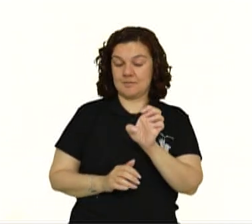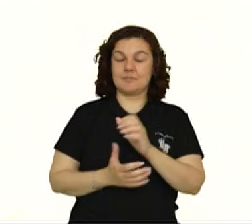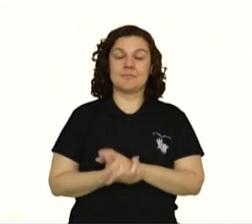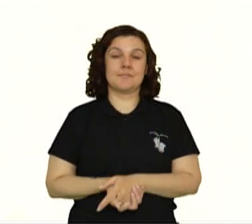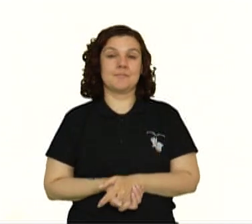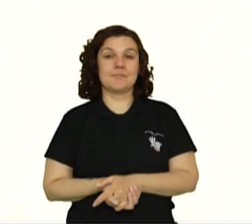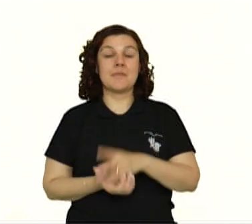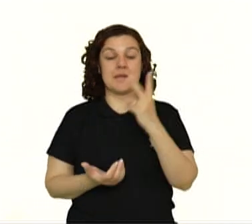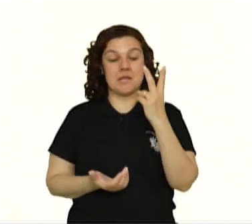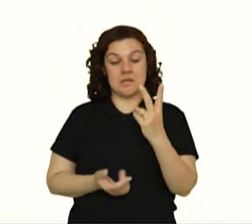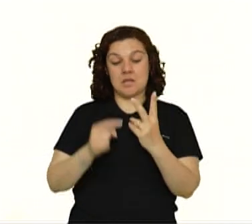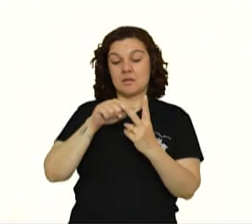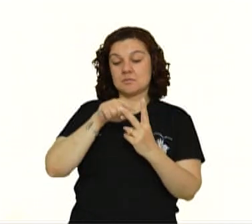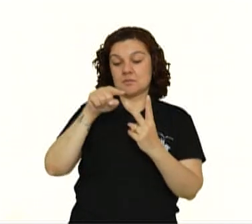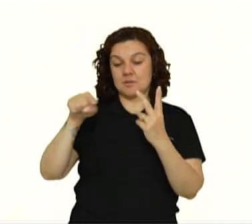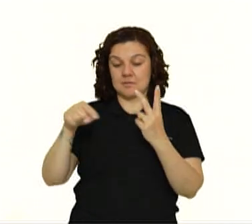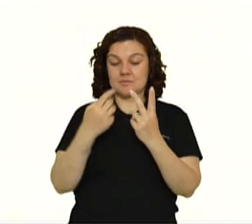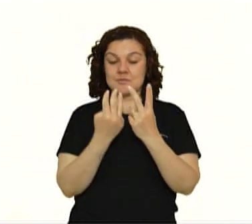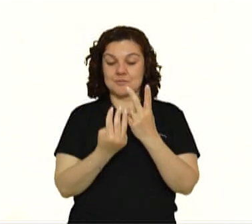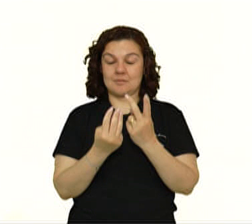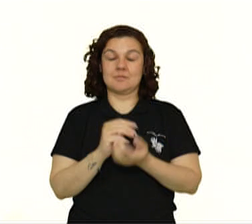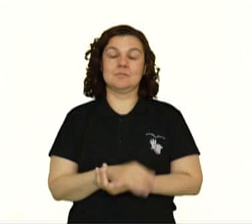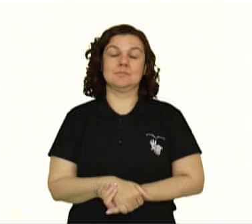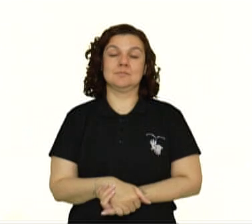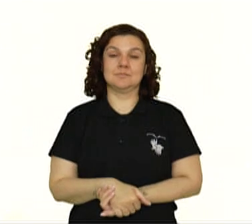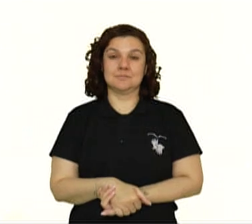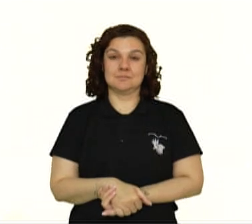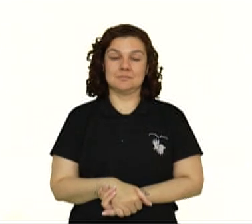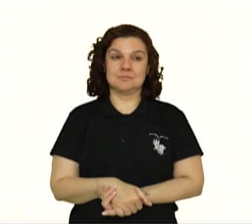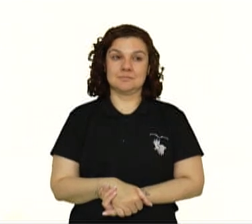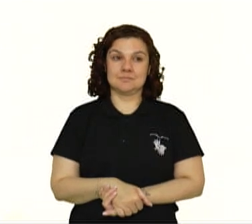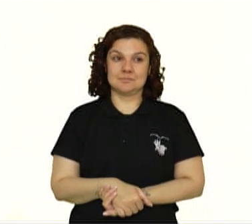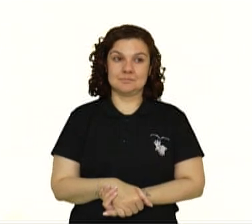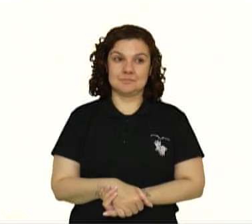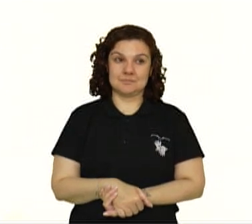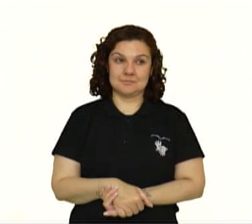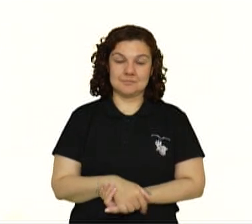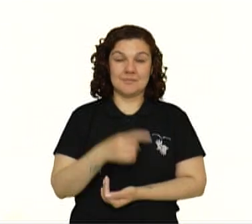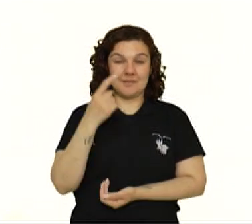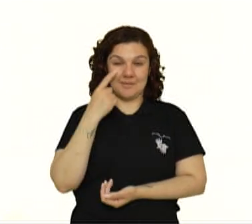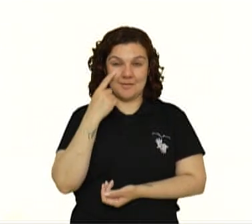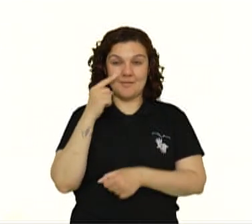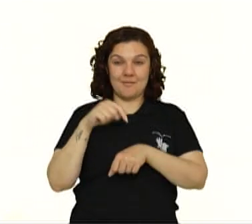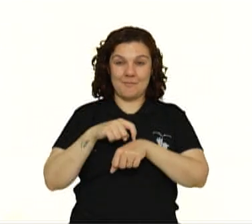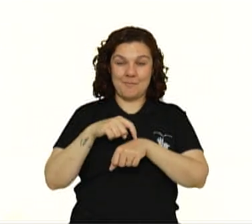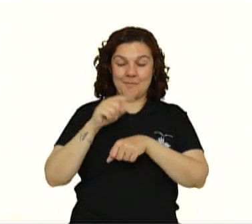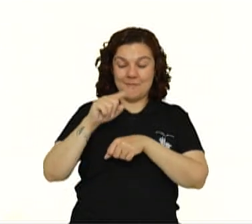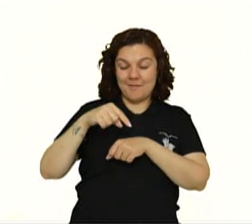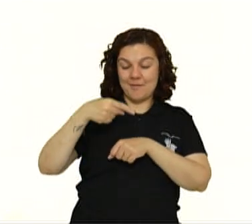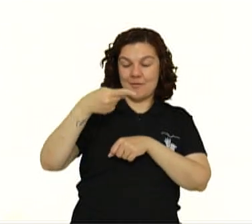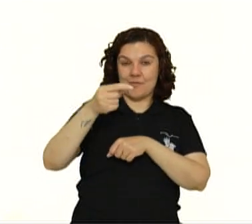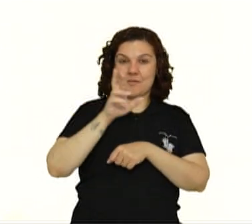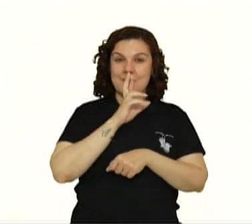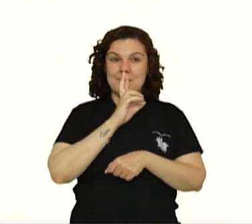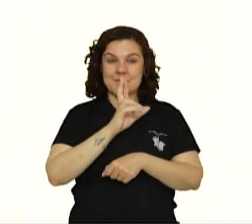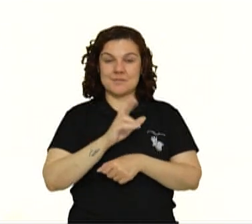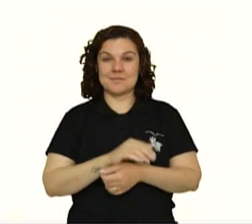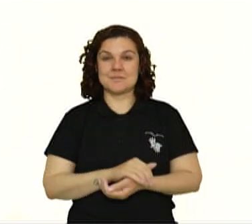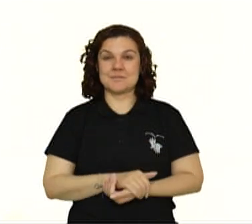E, 3 vezes raiz de 3 centímetros. Daqui a pouquinho eu volto com a resposta para você.